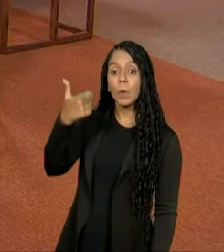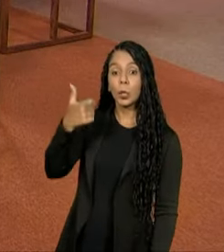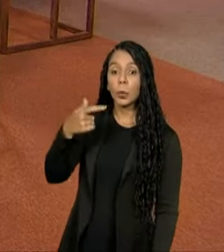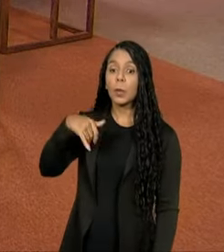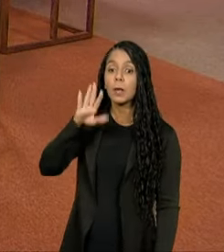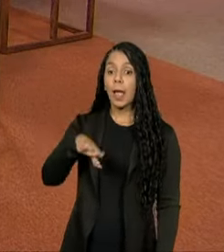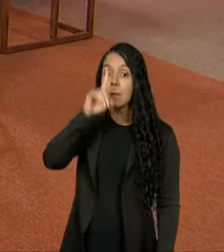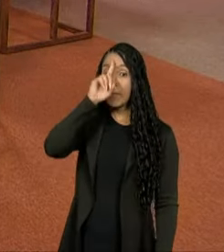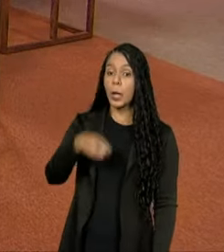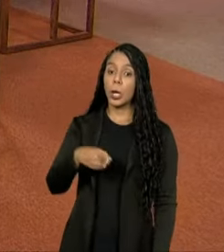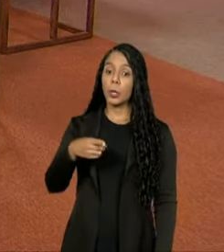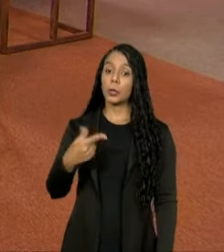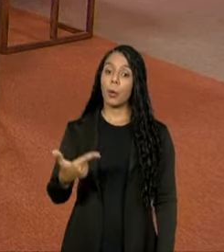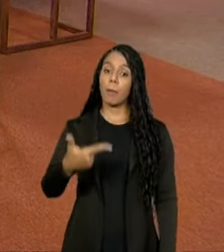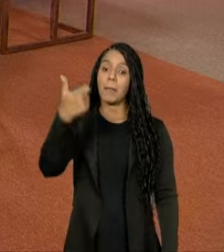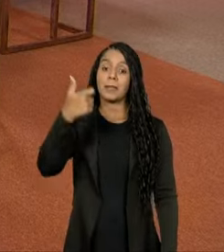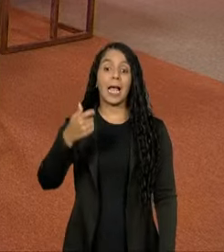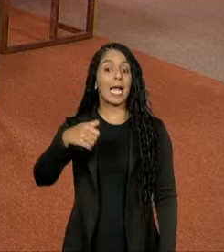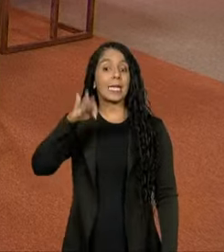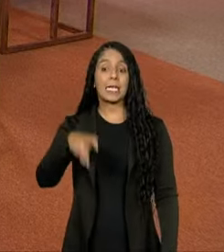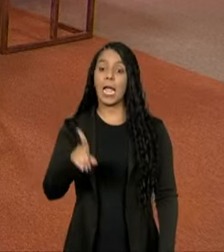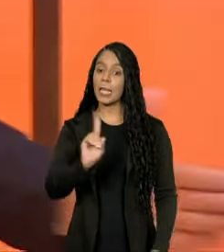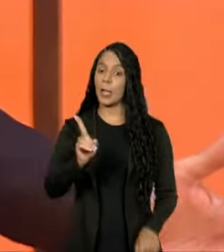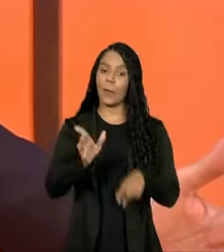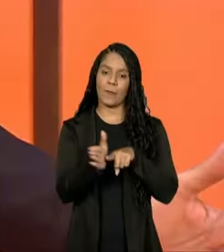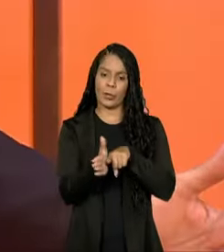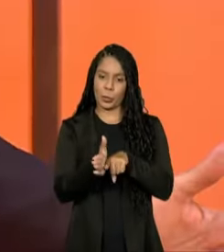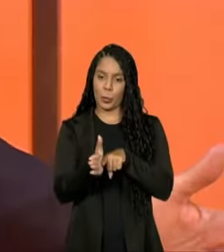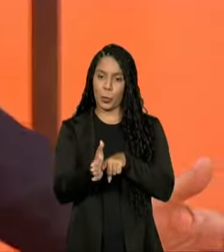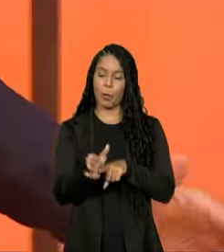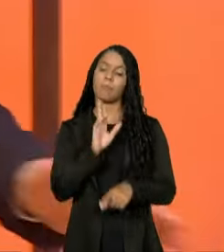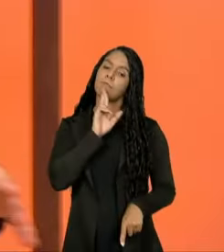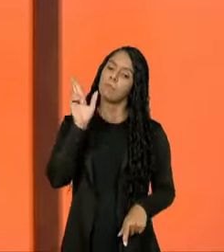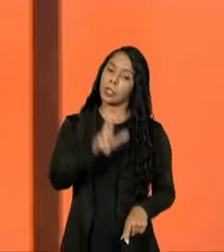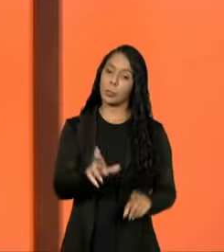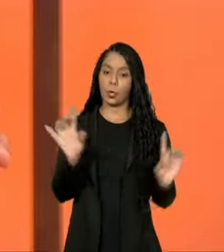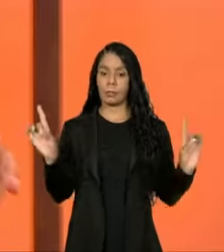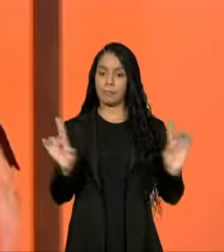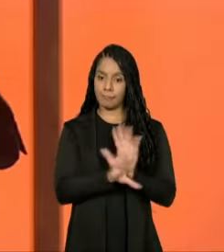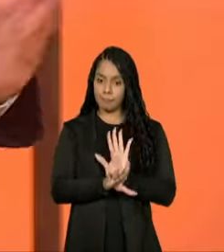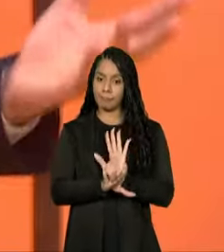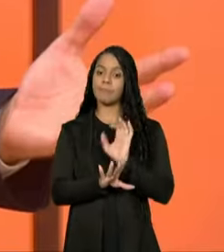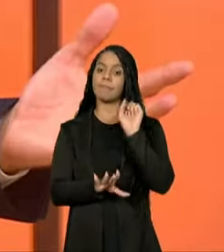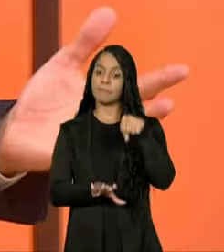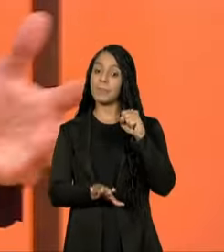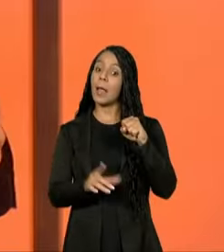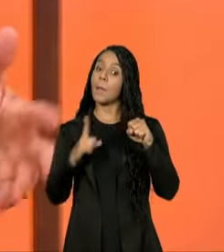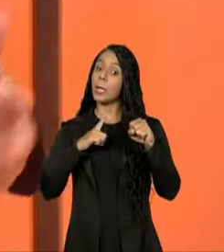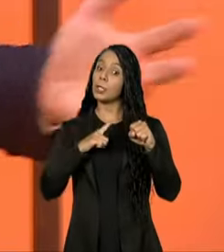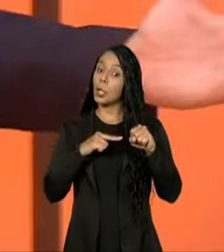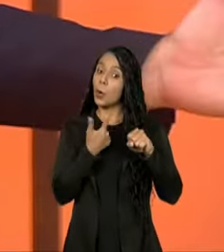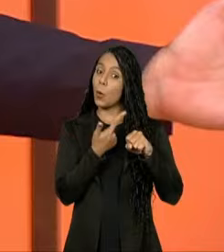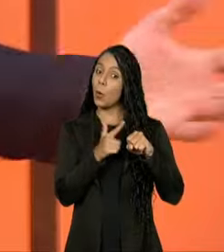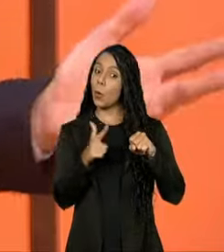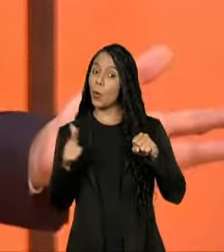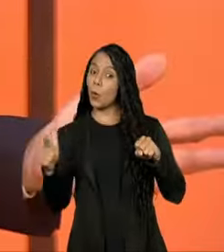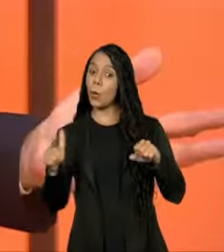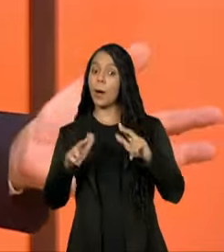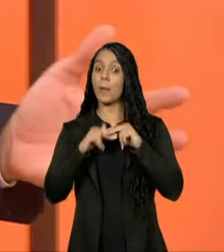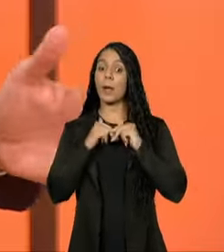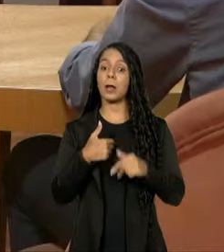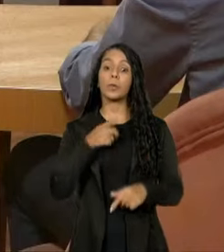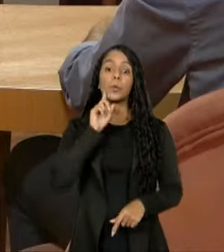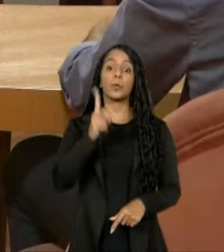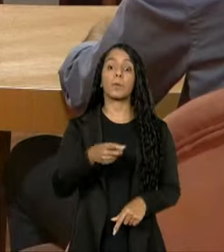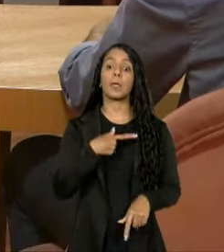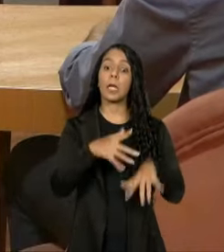Quem mandou matar, né? E quem não investigou. Isso se encerra, isso está respondido. Agora, é evidente que se abrem, né? Até por causa do mandado de busca e